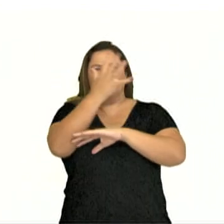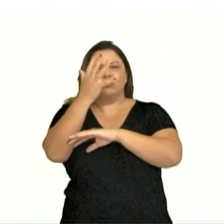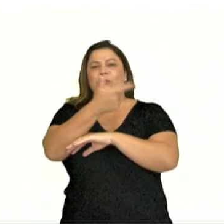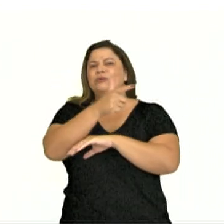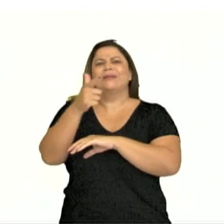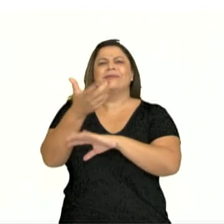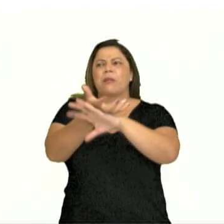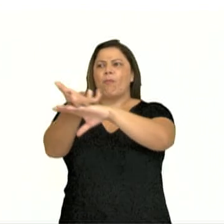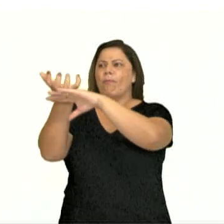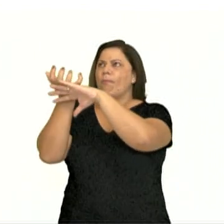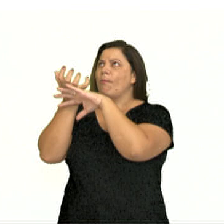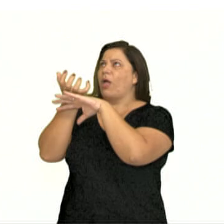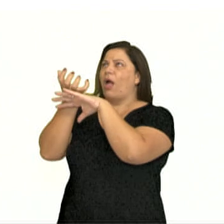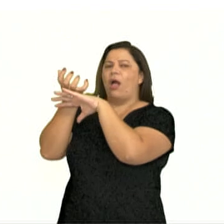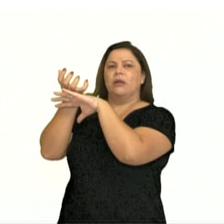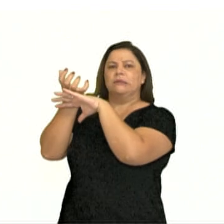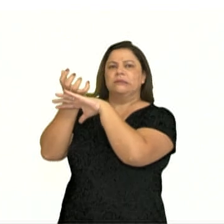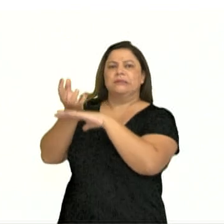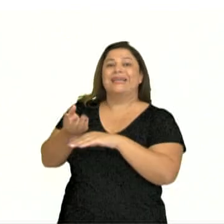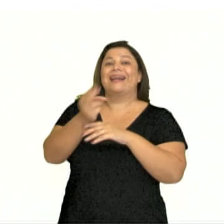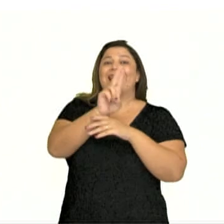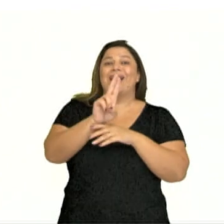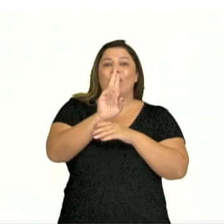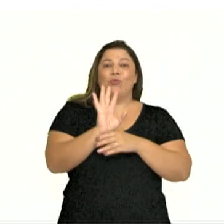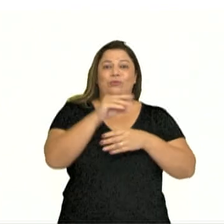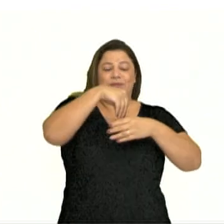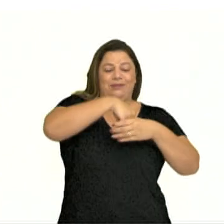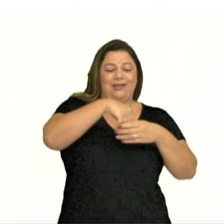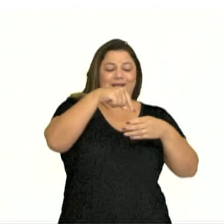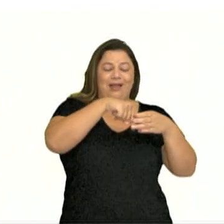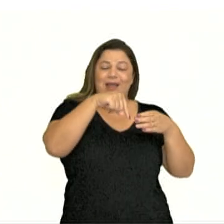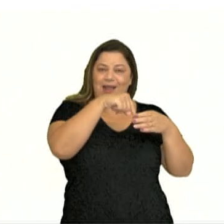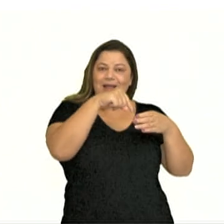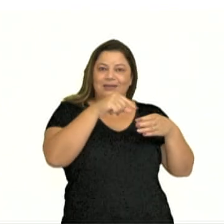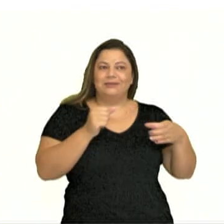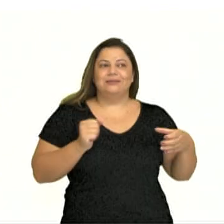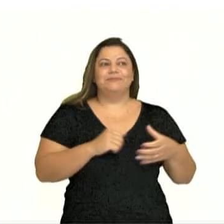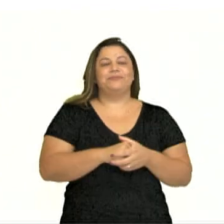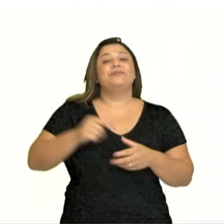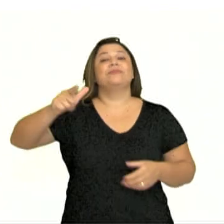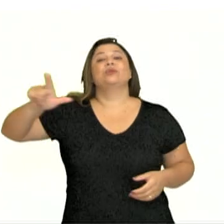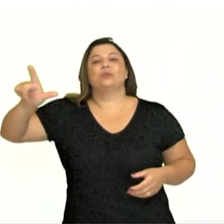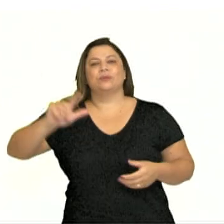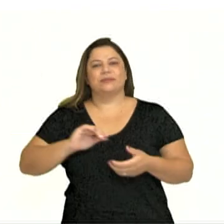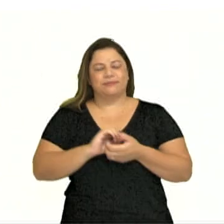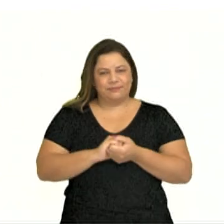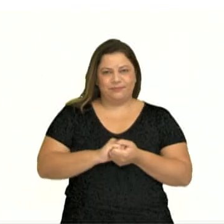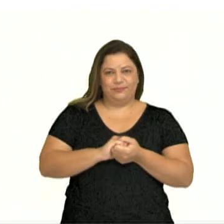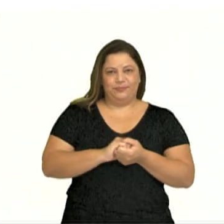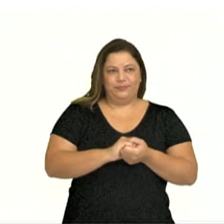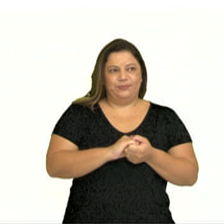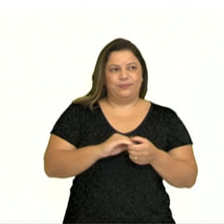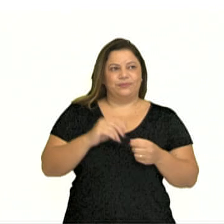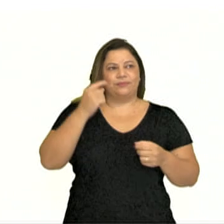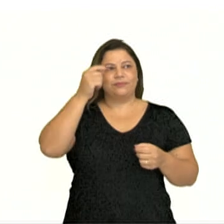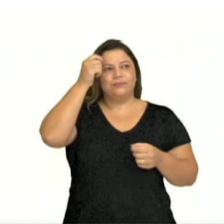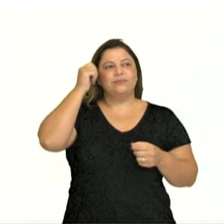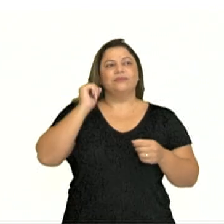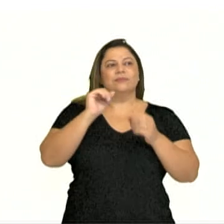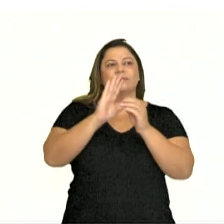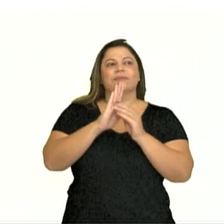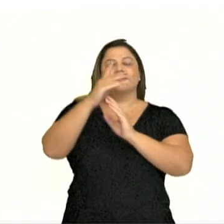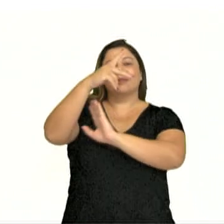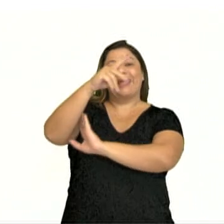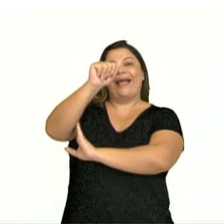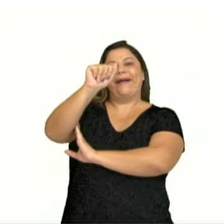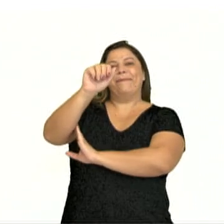tem, ela usa o que está armazenado. Outra organela, parede celular. É constituída